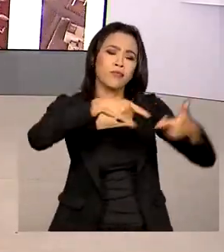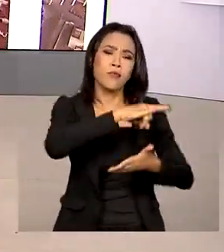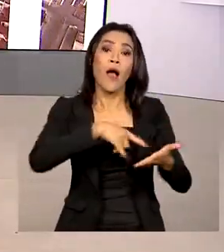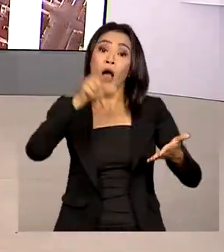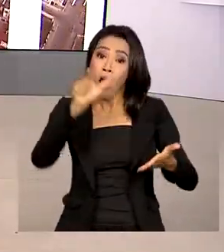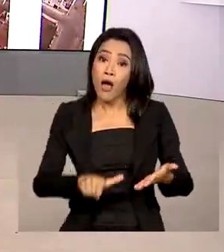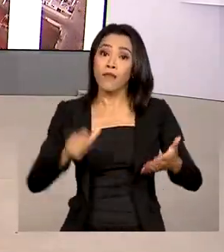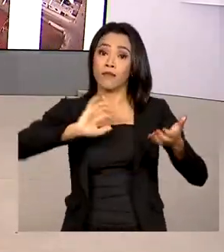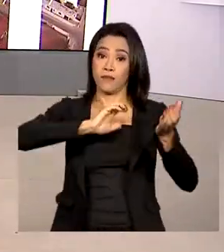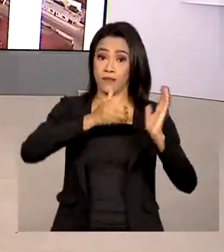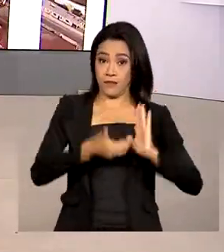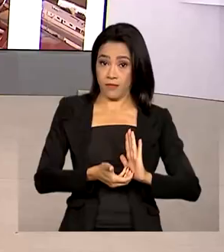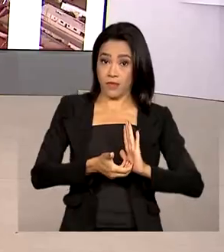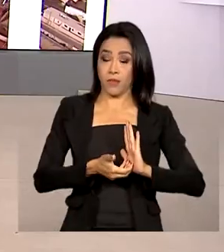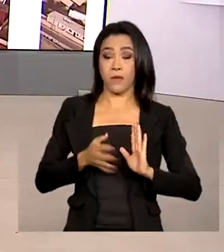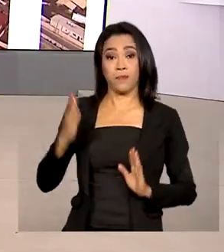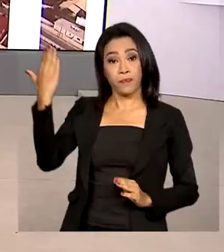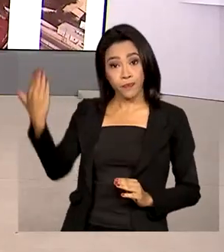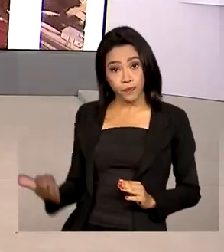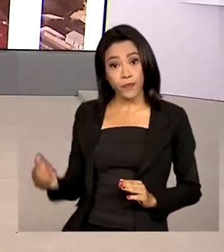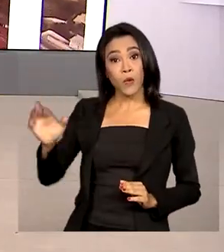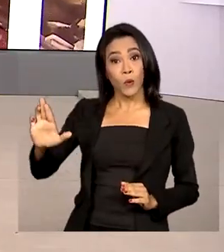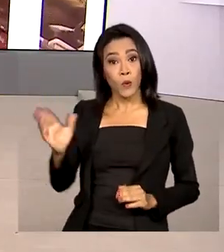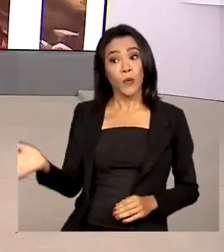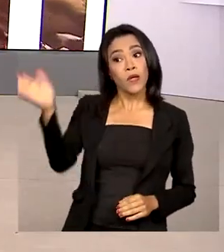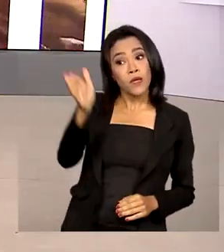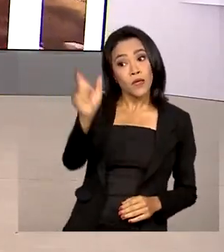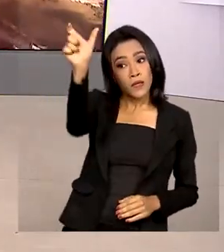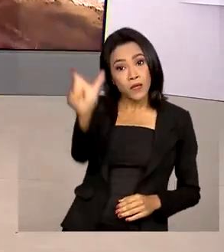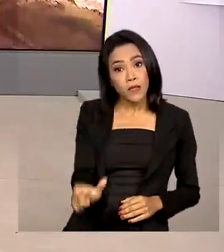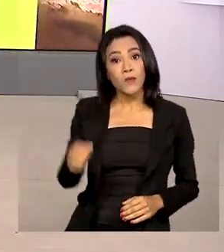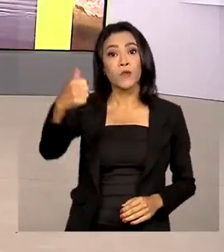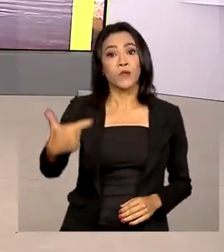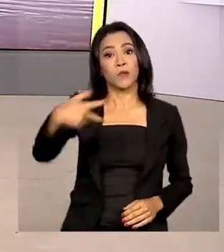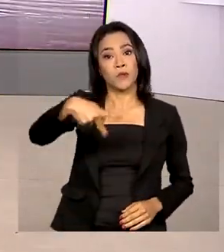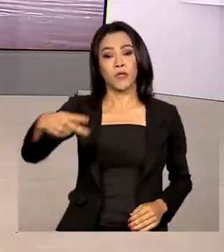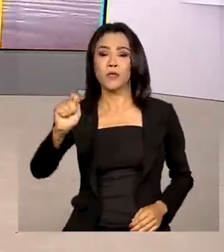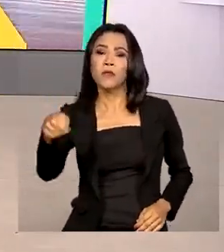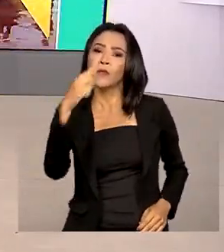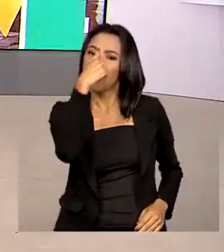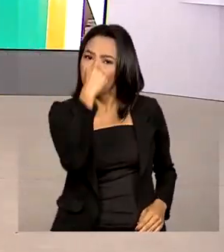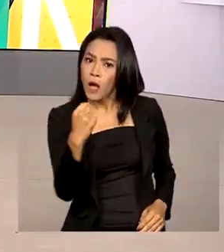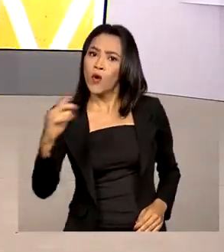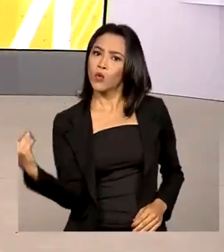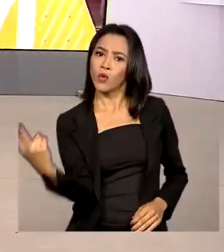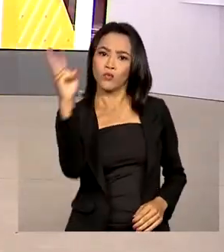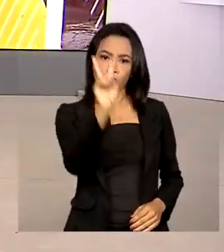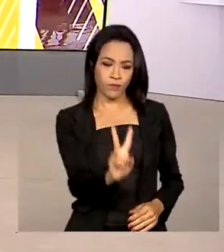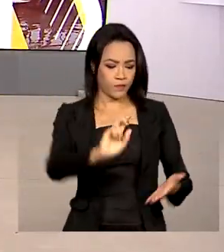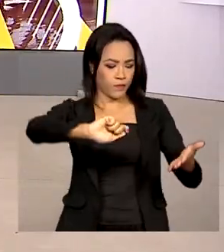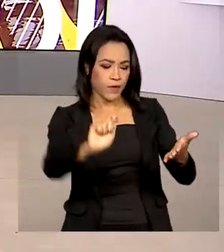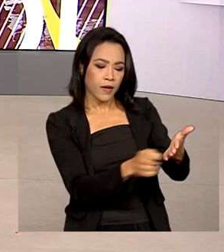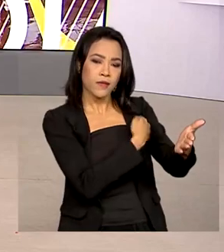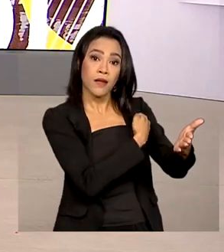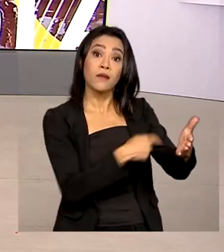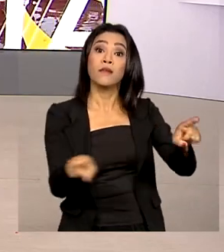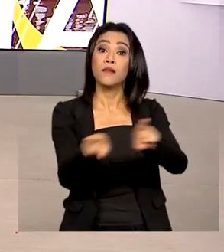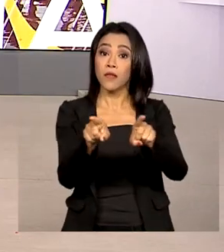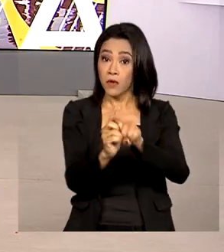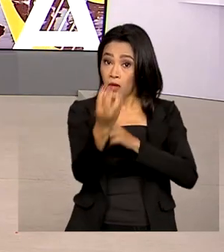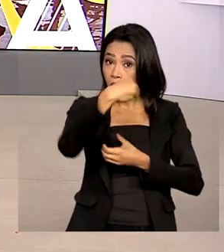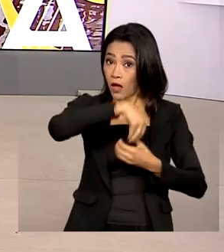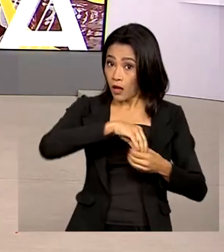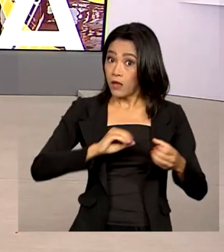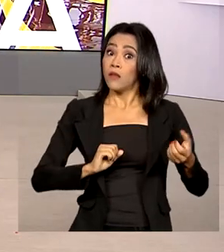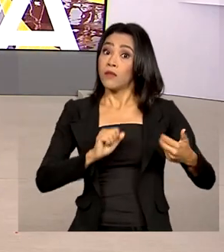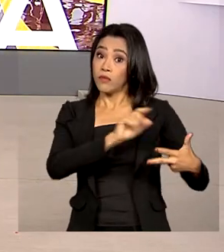dos Deputados. Lula e o vice-presidente Geraldo Alckmin assinaram o termo de posse. E foi também na sede do Legislativo que